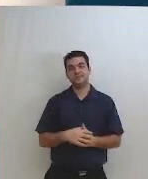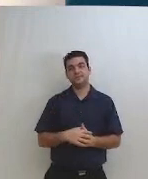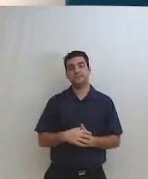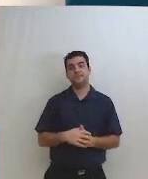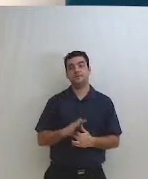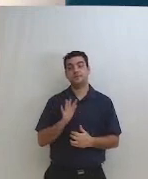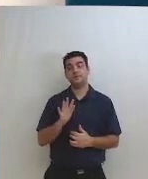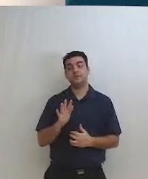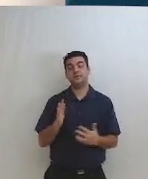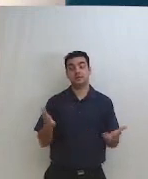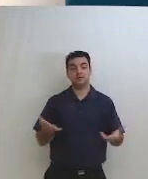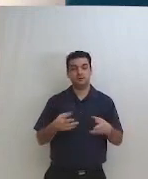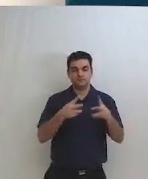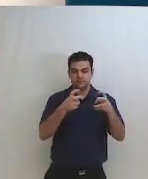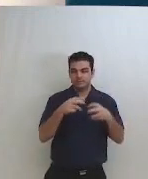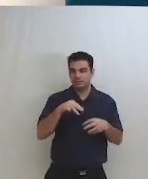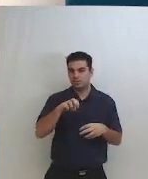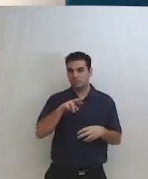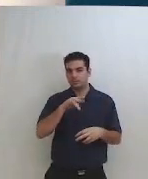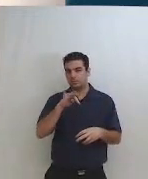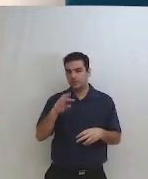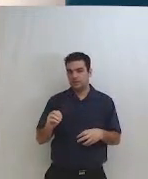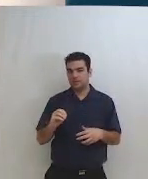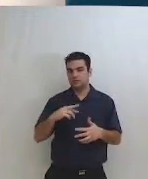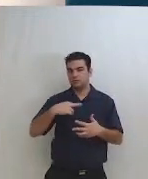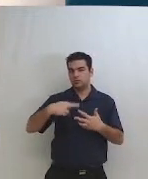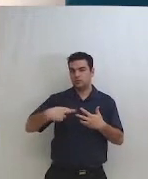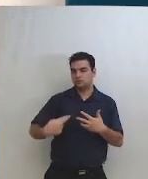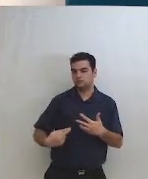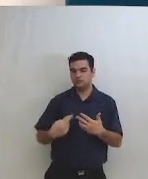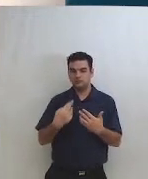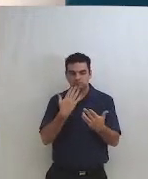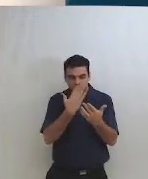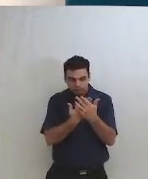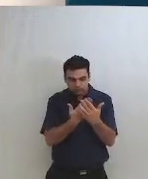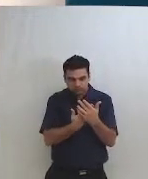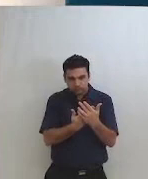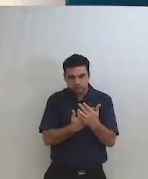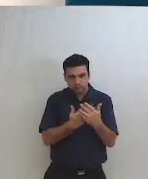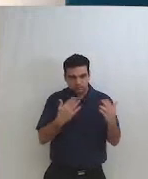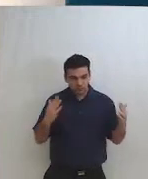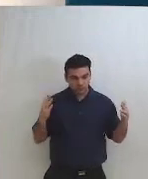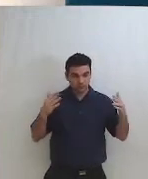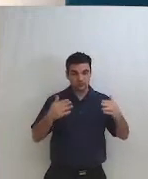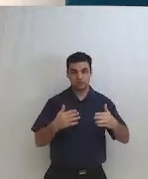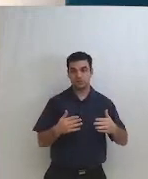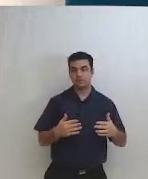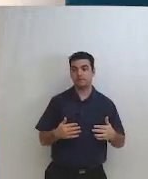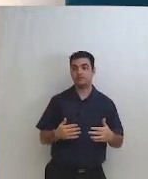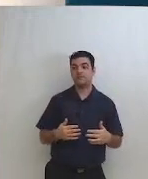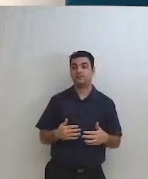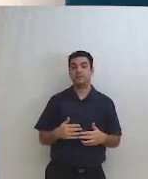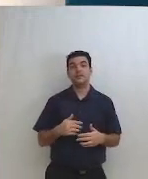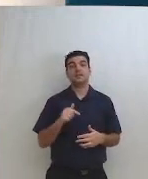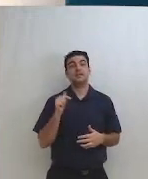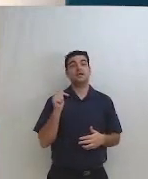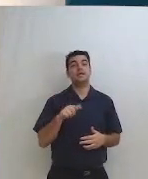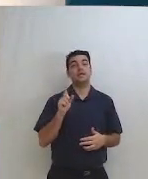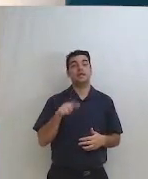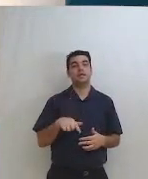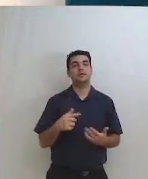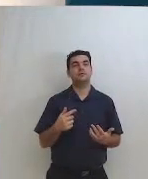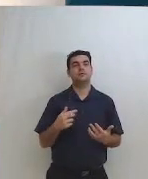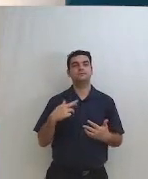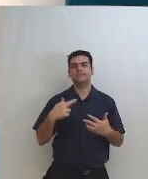o mérito do recurso de forma não direta, né? Então, por conta de ser um recurso de